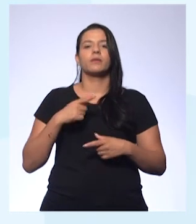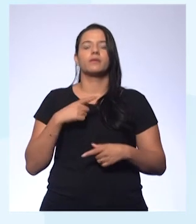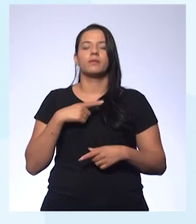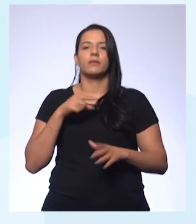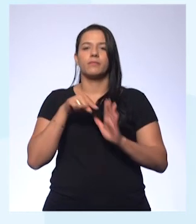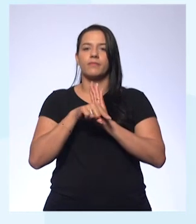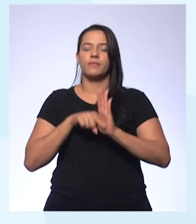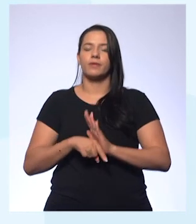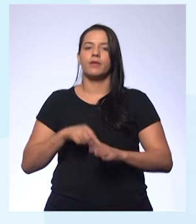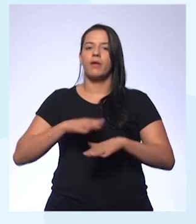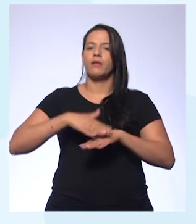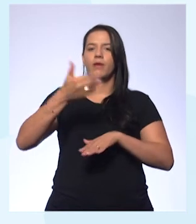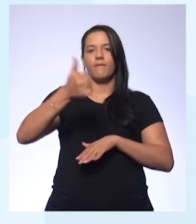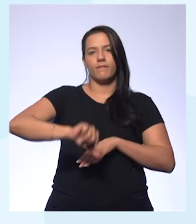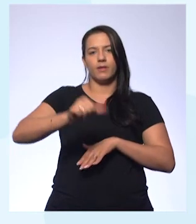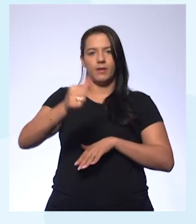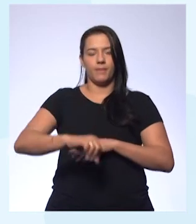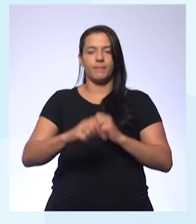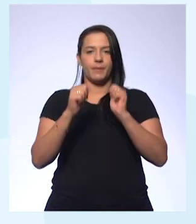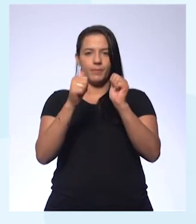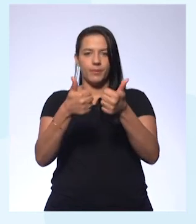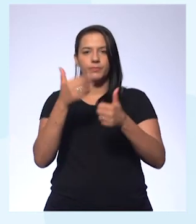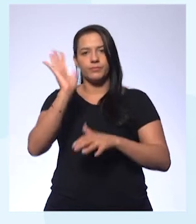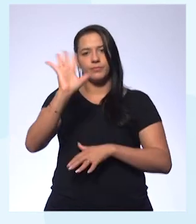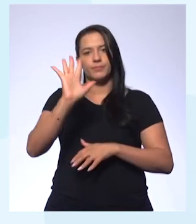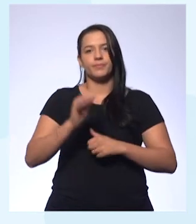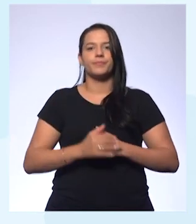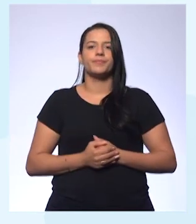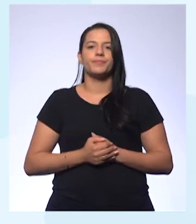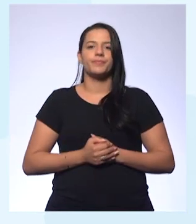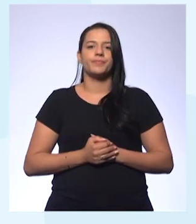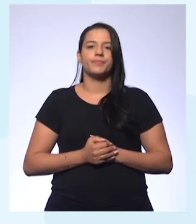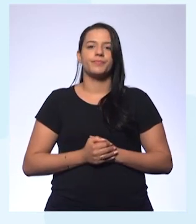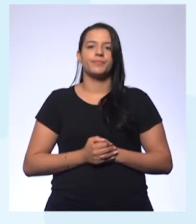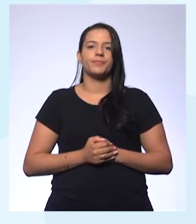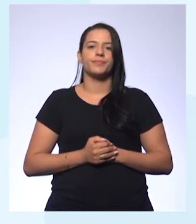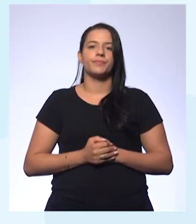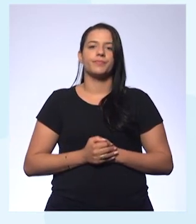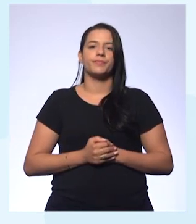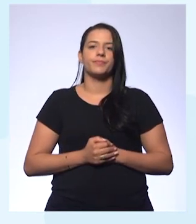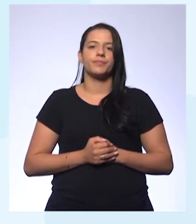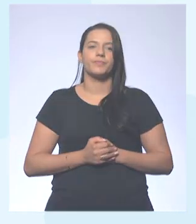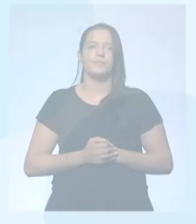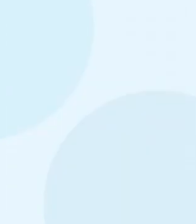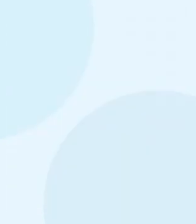né, seja mais claras possível, tá ok? Muito obrigada, tchau, tchau. Tchau, tchau.